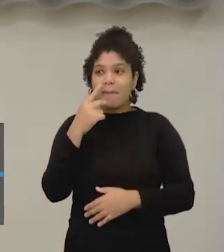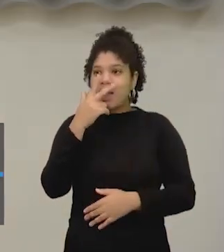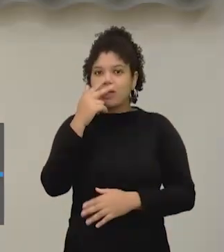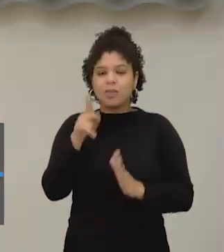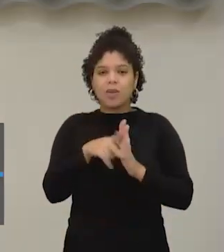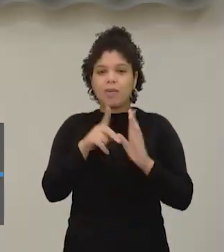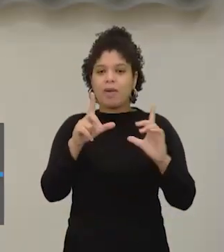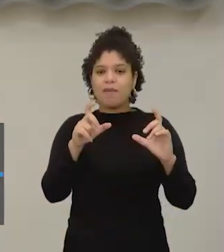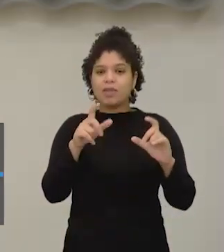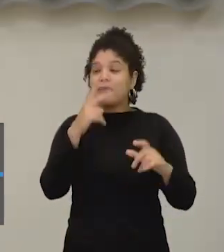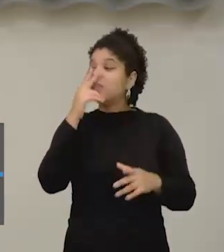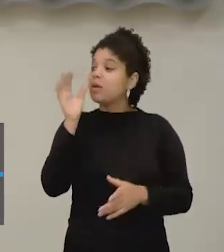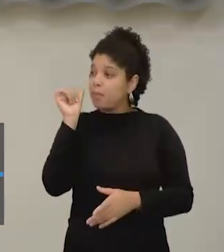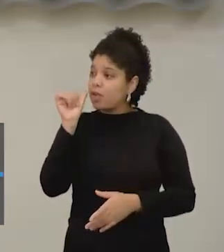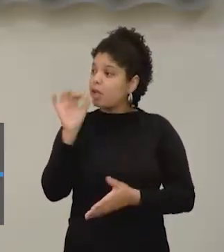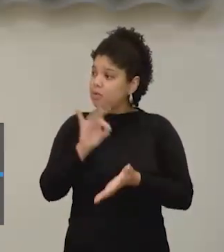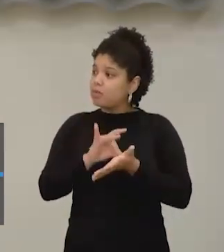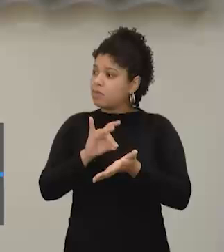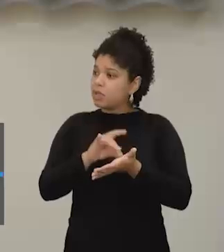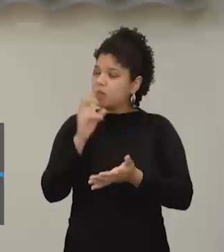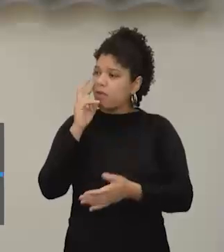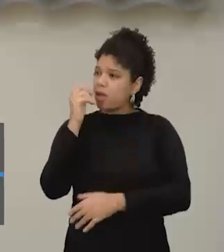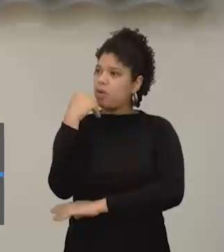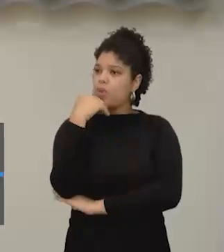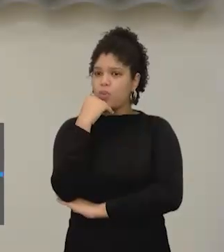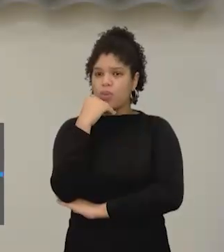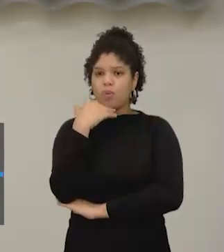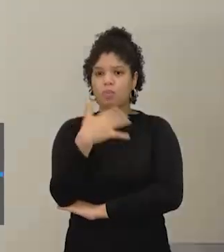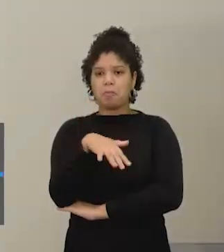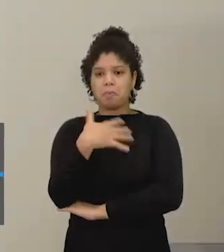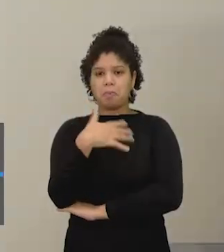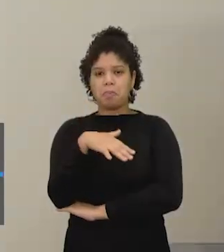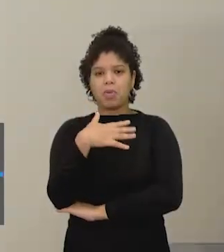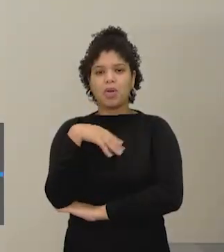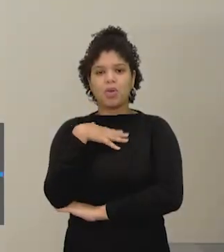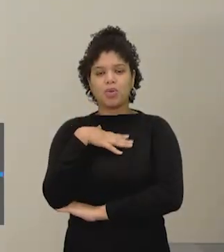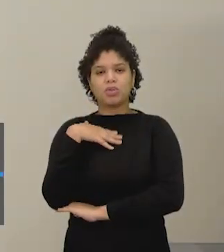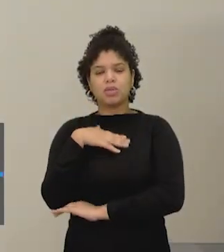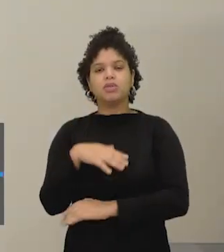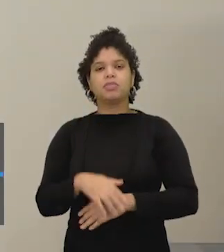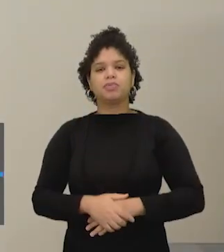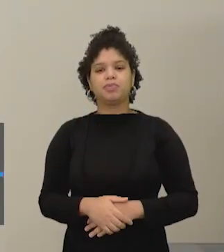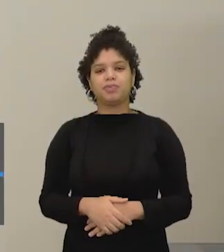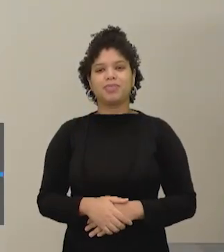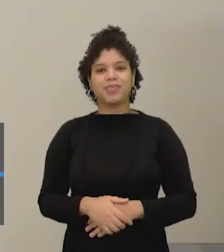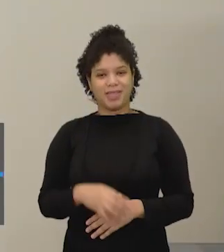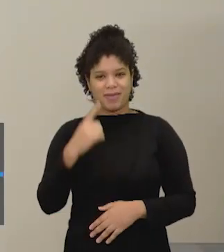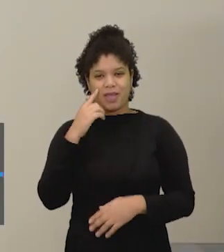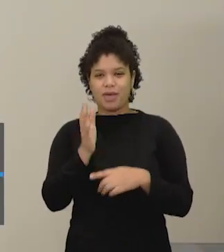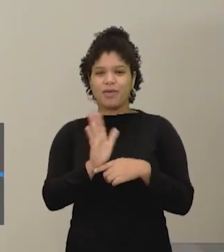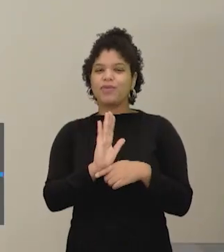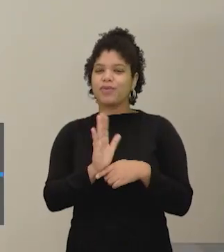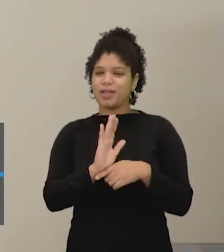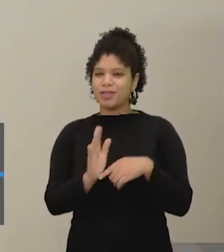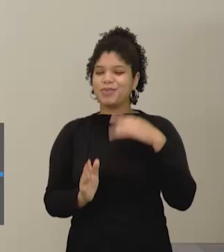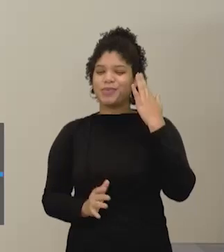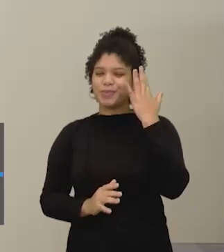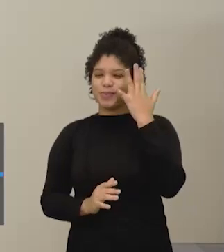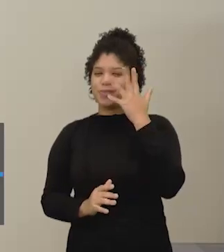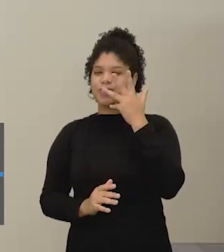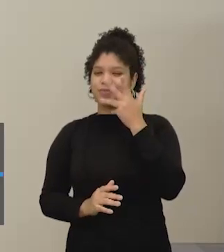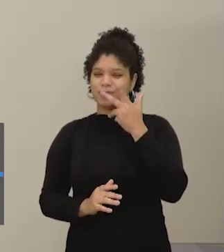tá pintando uma moça de verdade, tacando tinta na moça. Muito bom. Bom, lógico que eu trouxe um vídeo de pintura super,